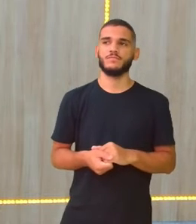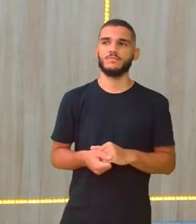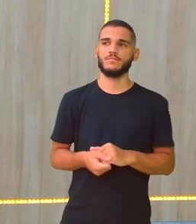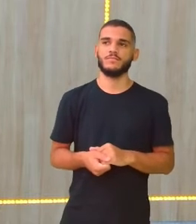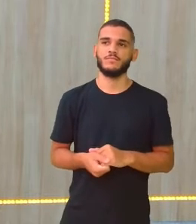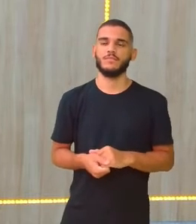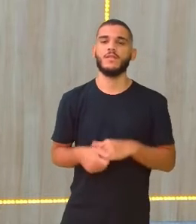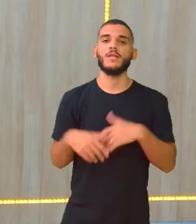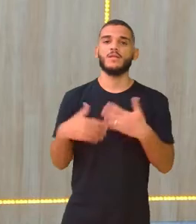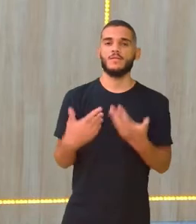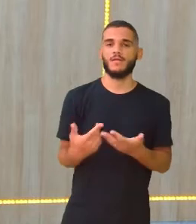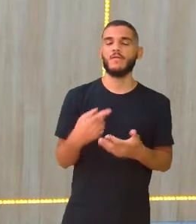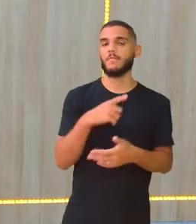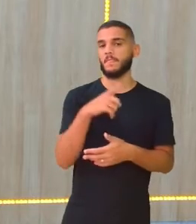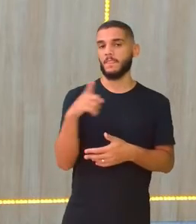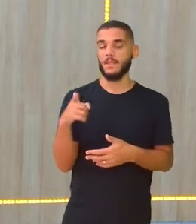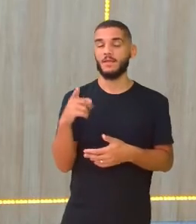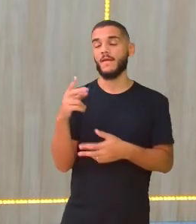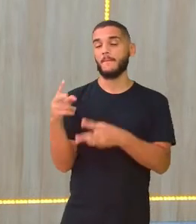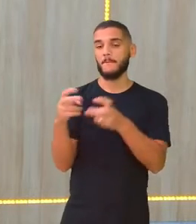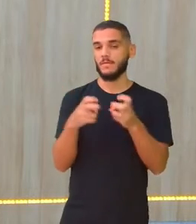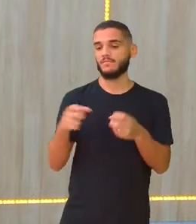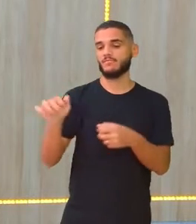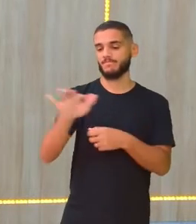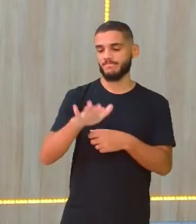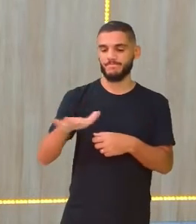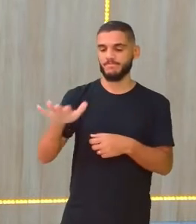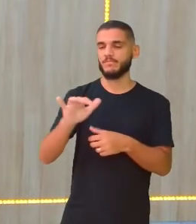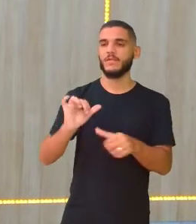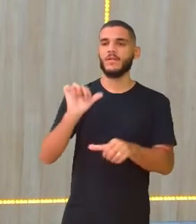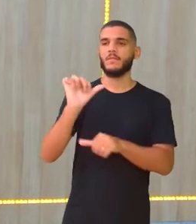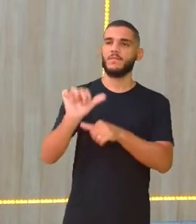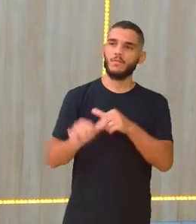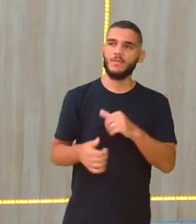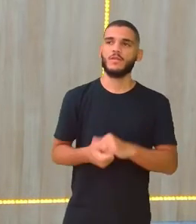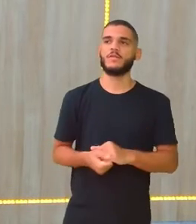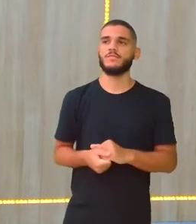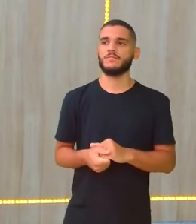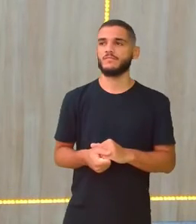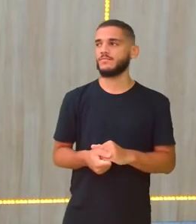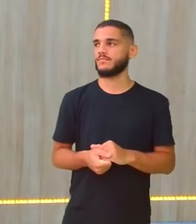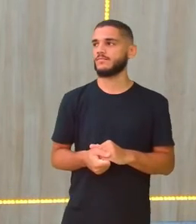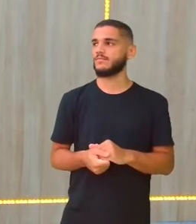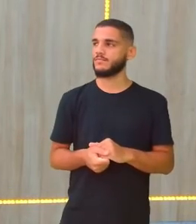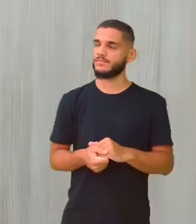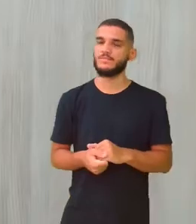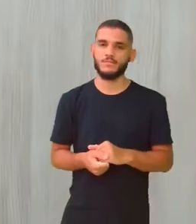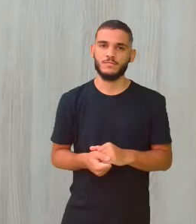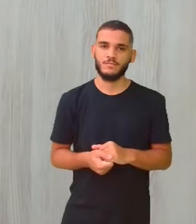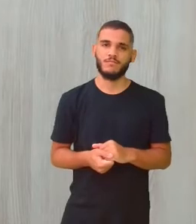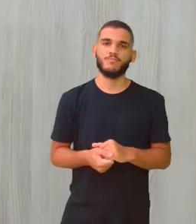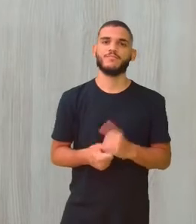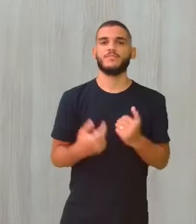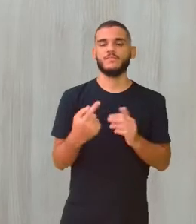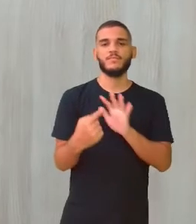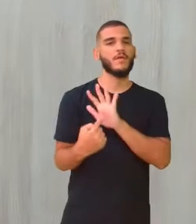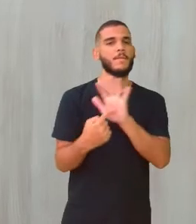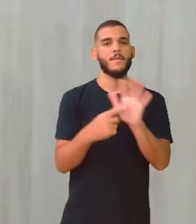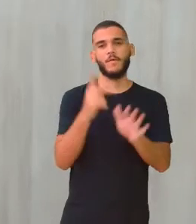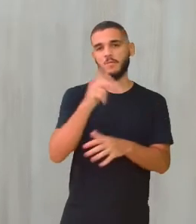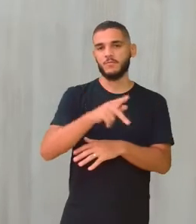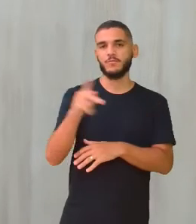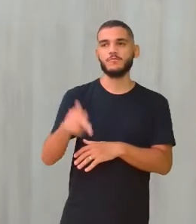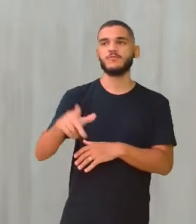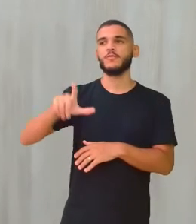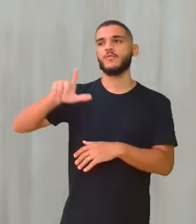Pra você ver como as paisagens elas se alteram. Juninho, mostra agora o professor Luciano. Vê só como ele tá agora, ó. Veja